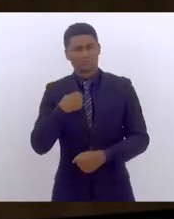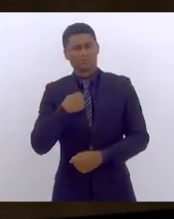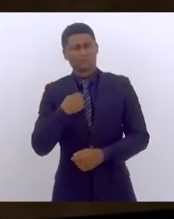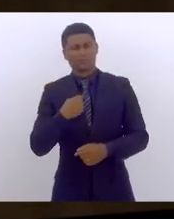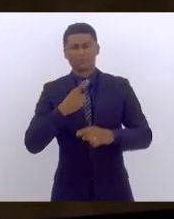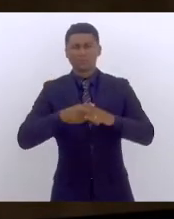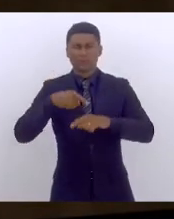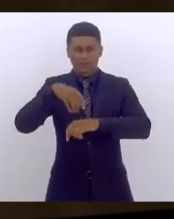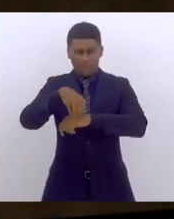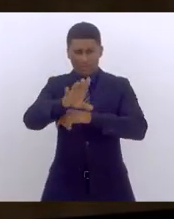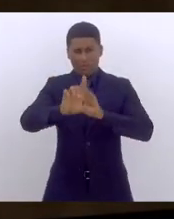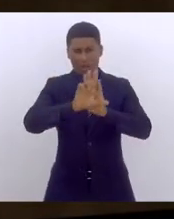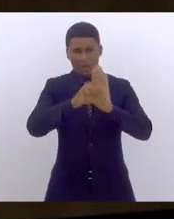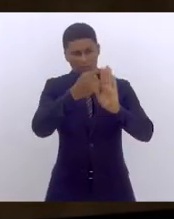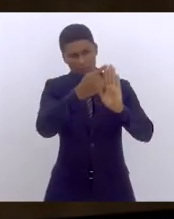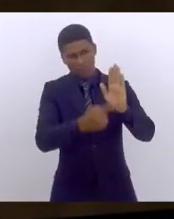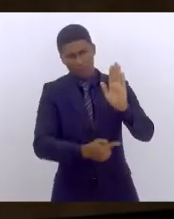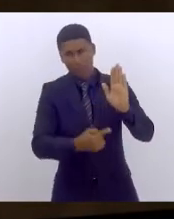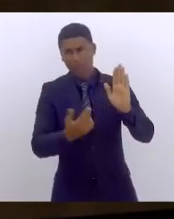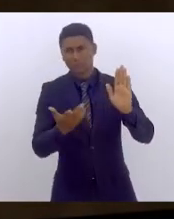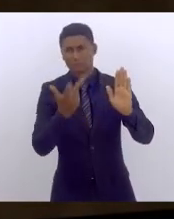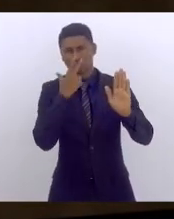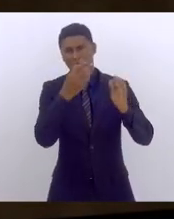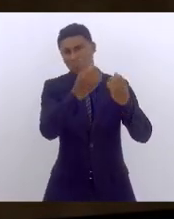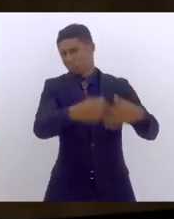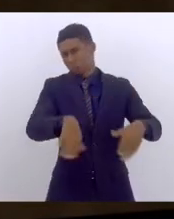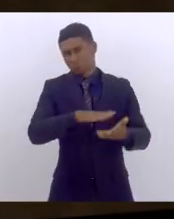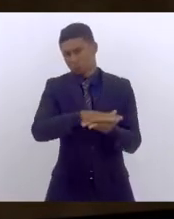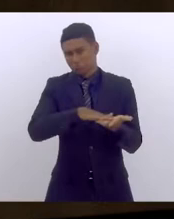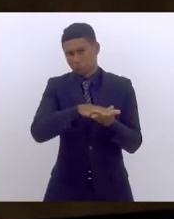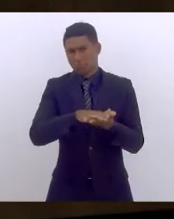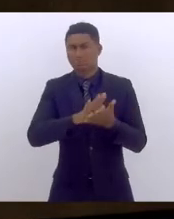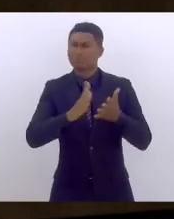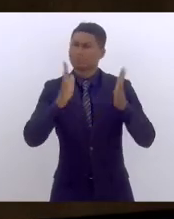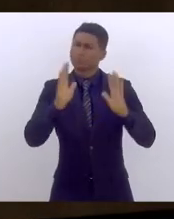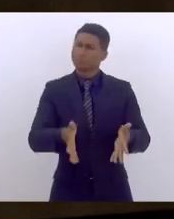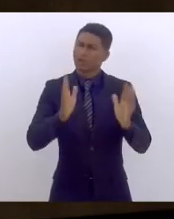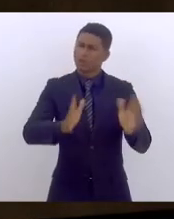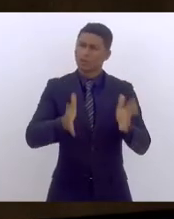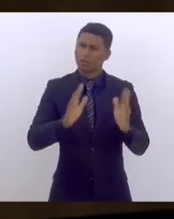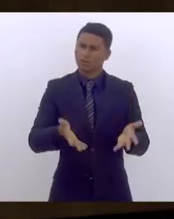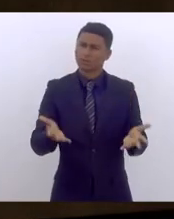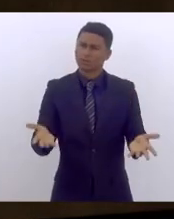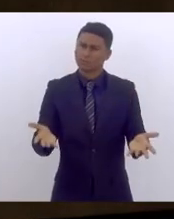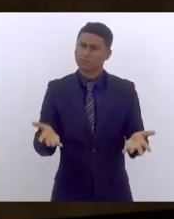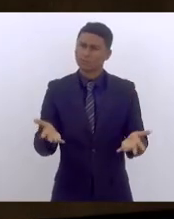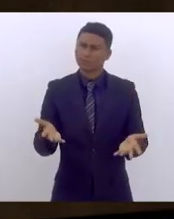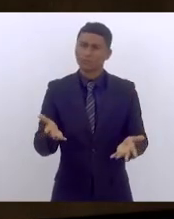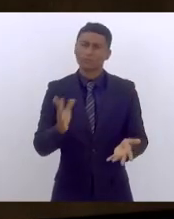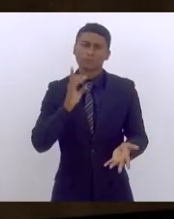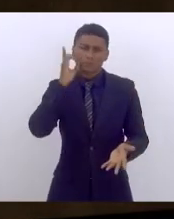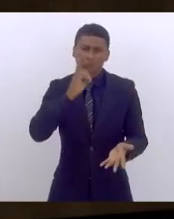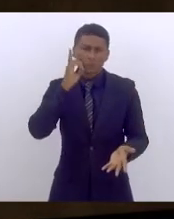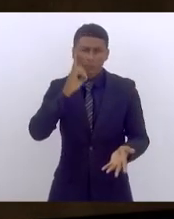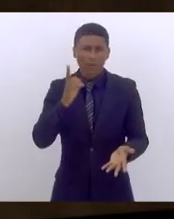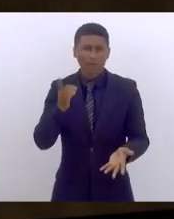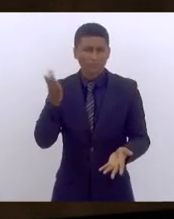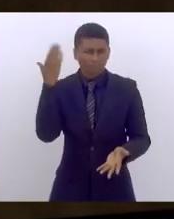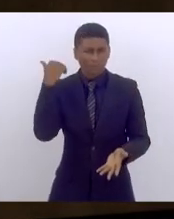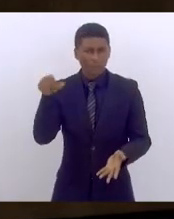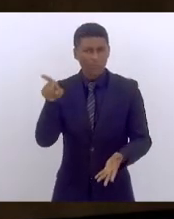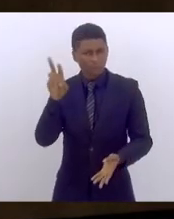legislativa, não prejudica nada, mas já é matéria que o deputado próprio Rosenberg